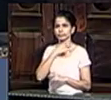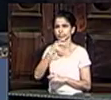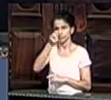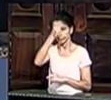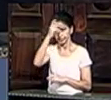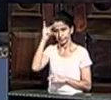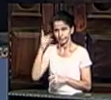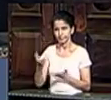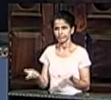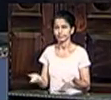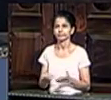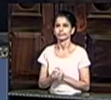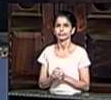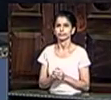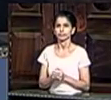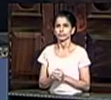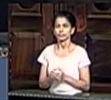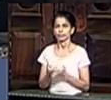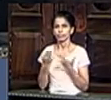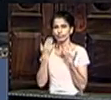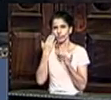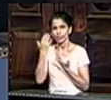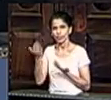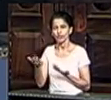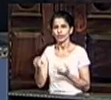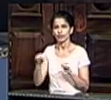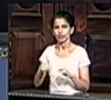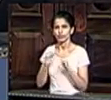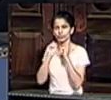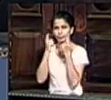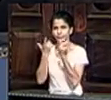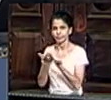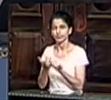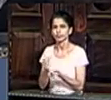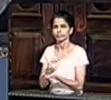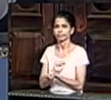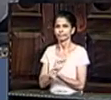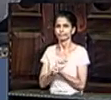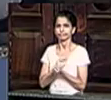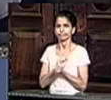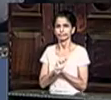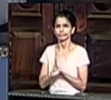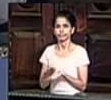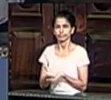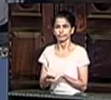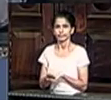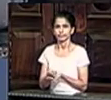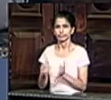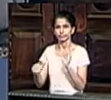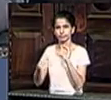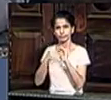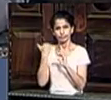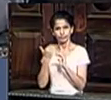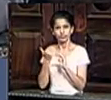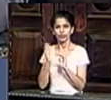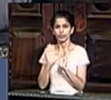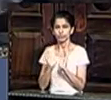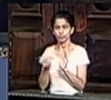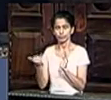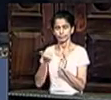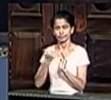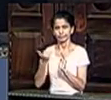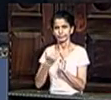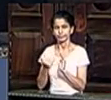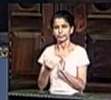obviamente essa casa aguardava que essa mensagem viesse uma